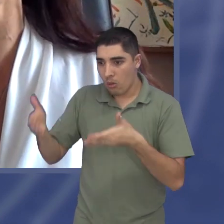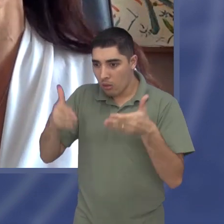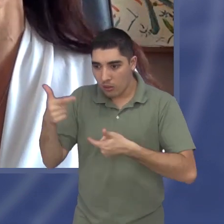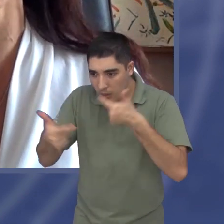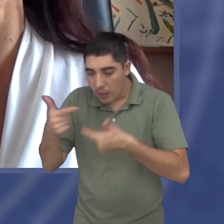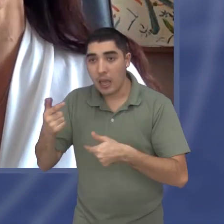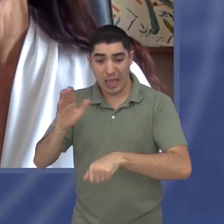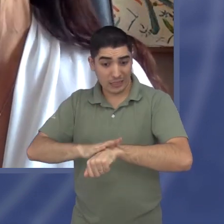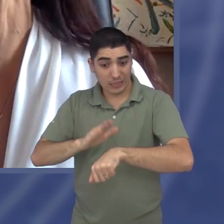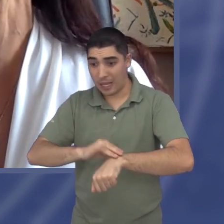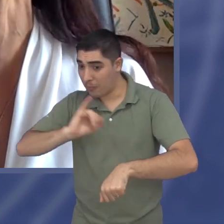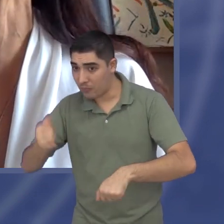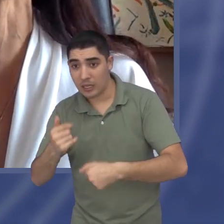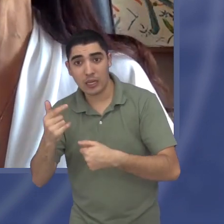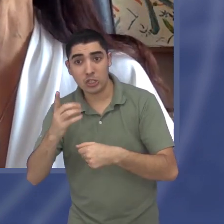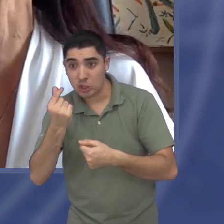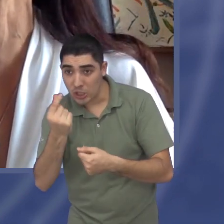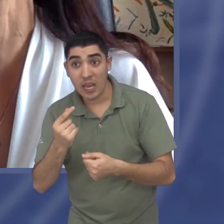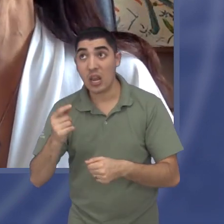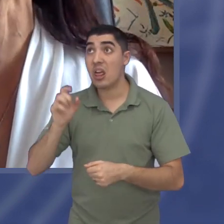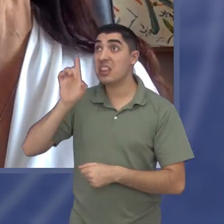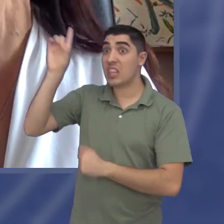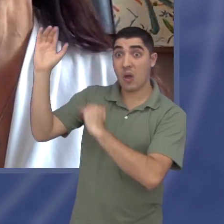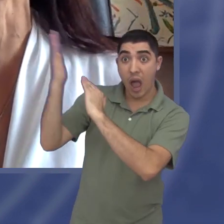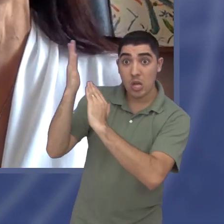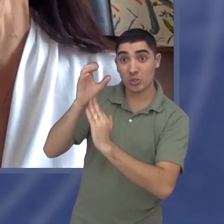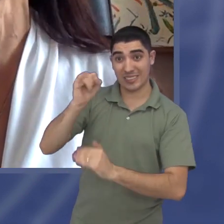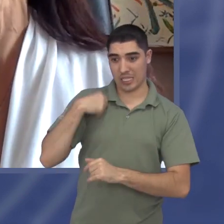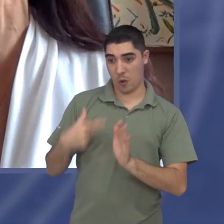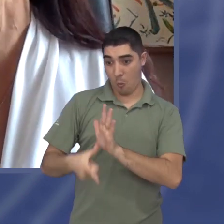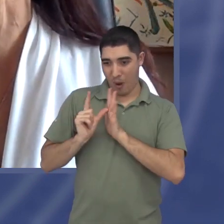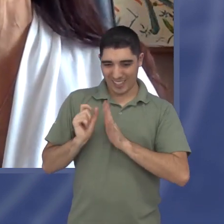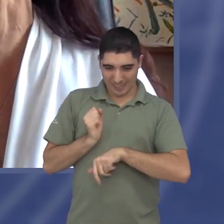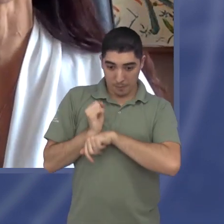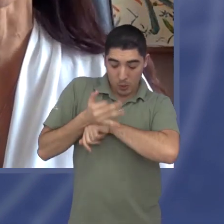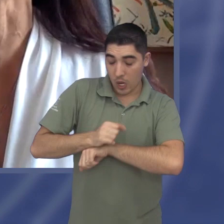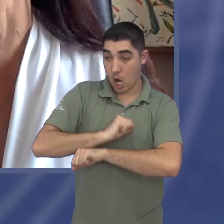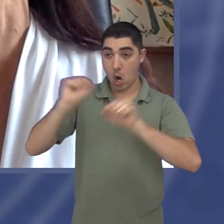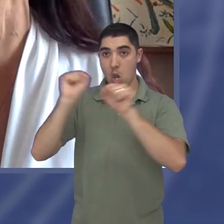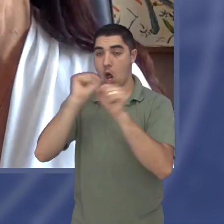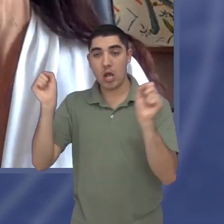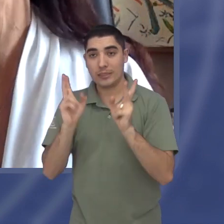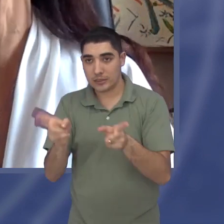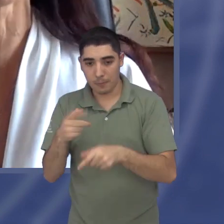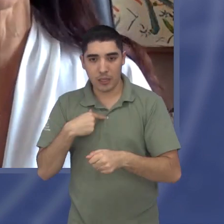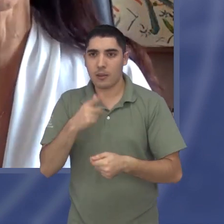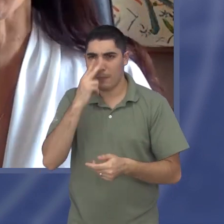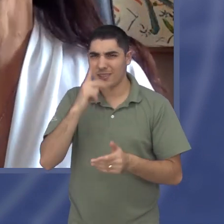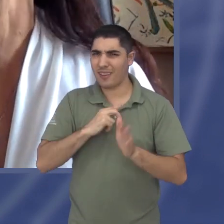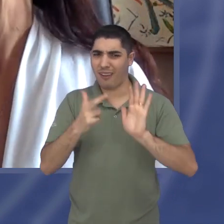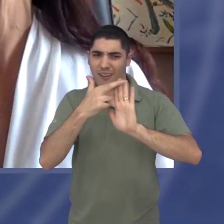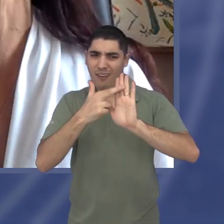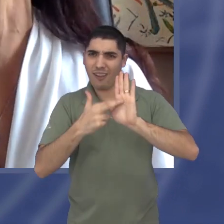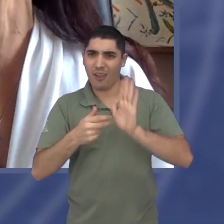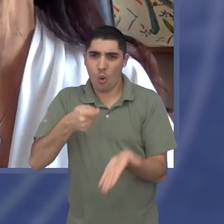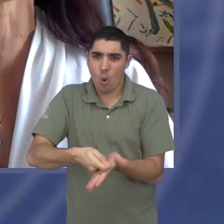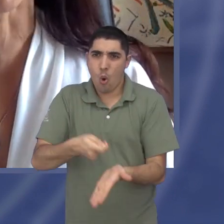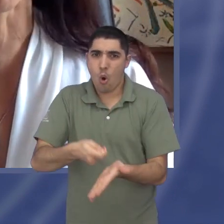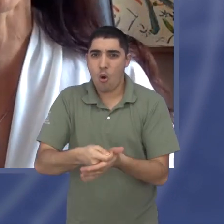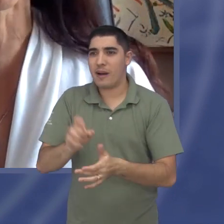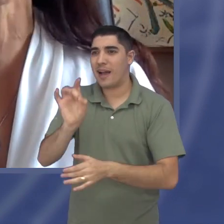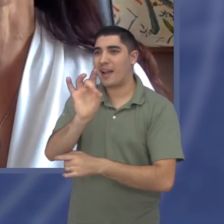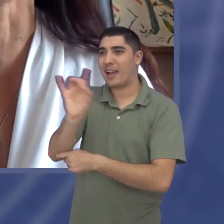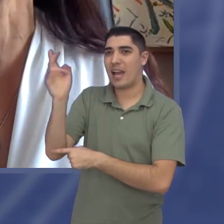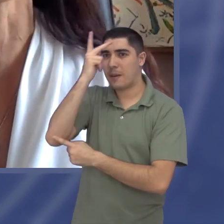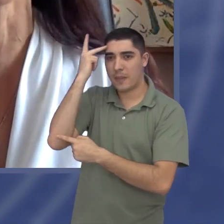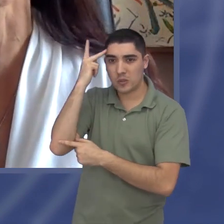que tempo é dinheiro, que Deus ajuda quem cedo madruga, essa valorização do acordar cedo, do dormir pouco, de todo